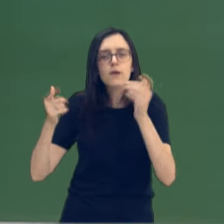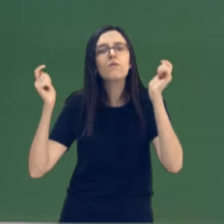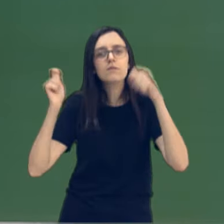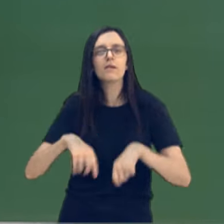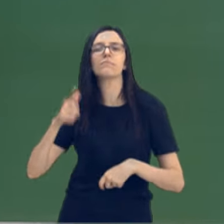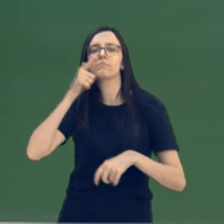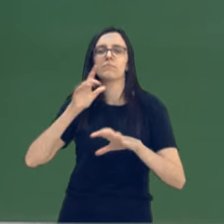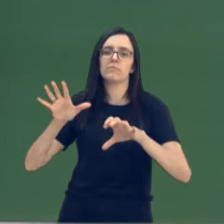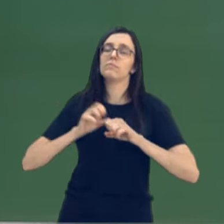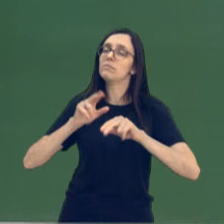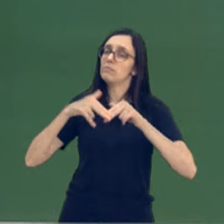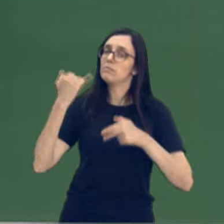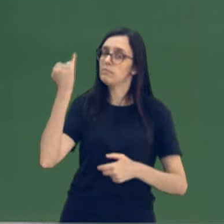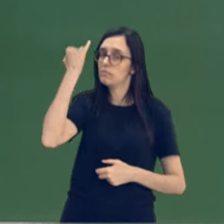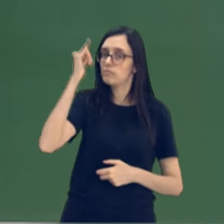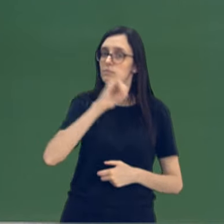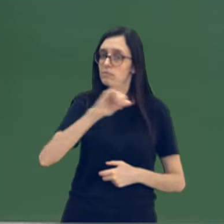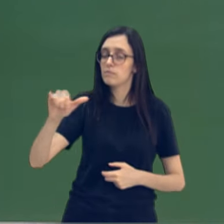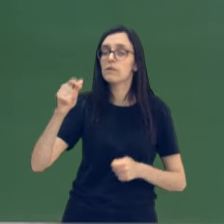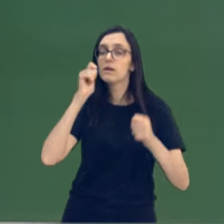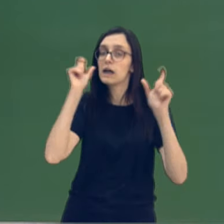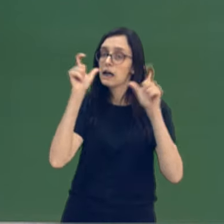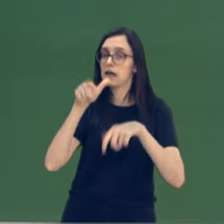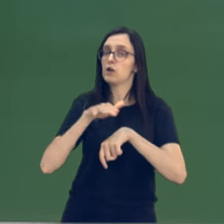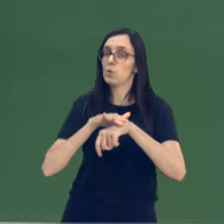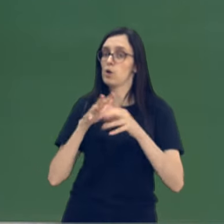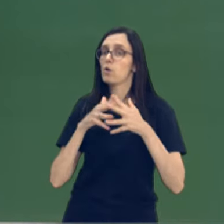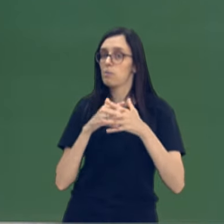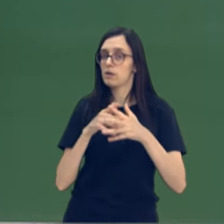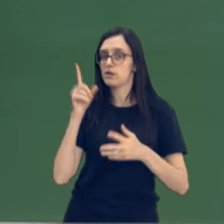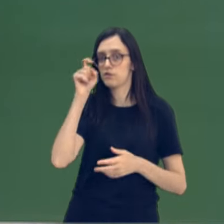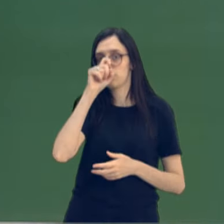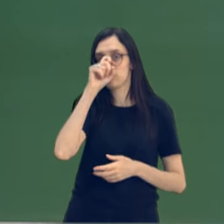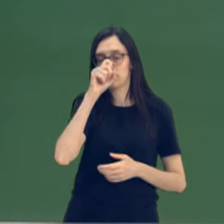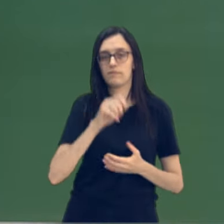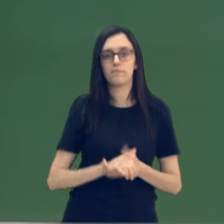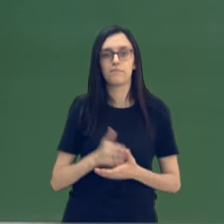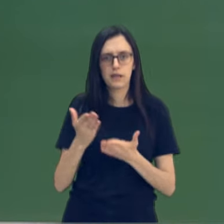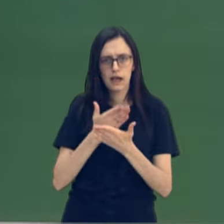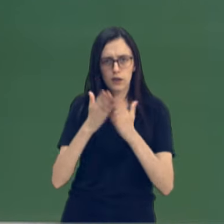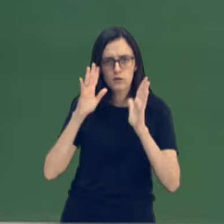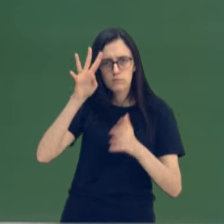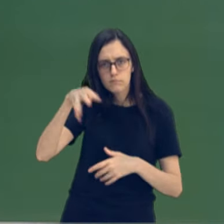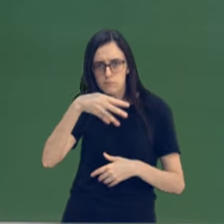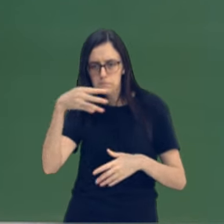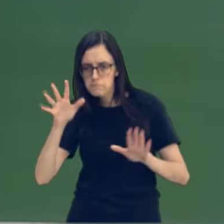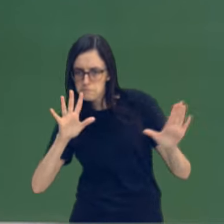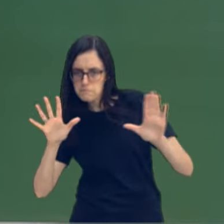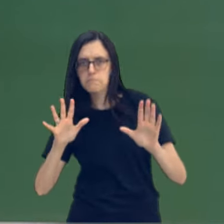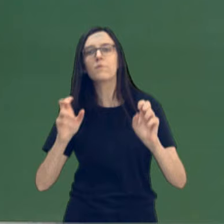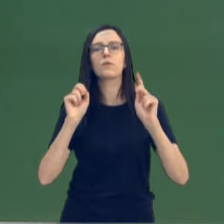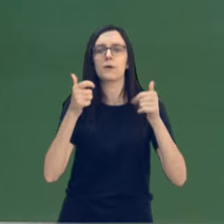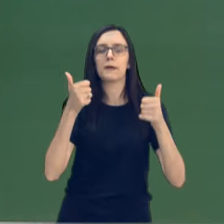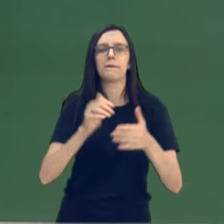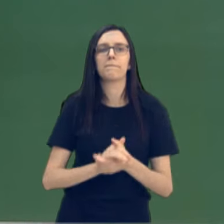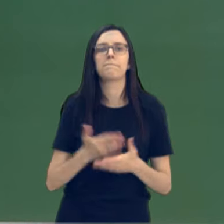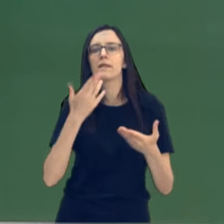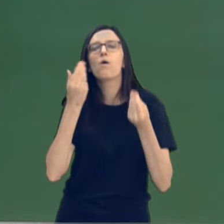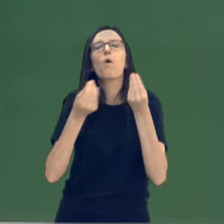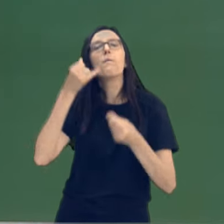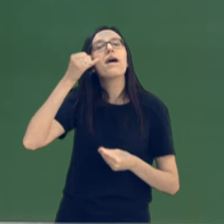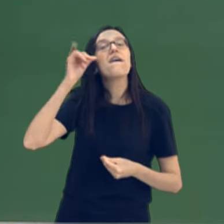era por isso que eu pedi para vocês. Presta atenção que essa doença é complicada. Seu caderno ficou algo mais ou menos assim? Vamos falar das